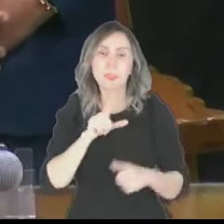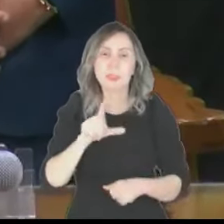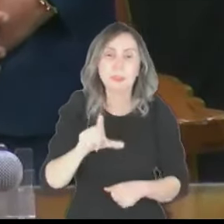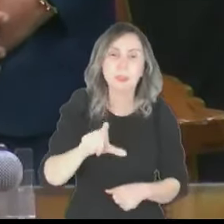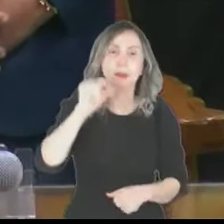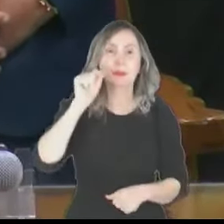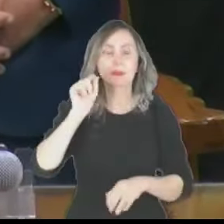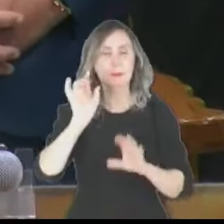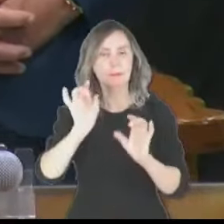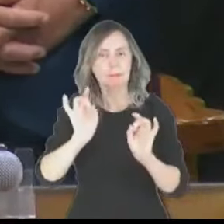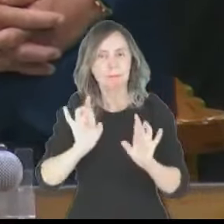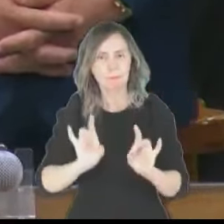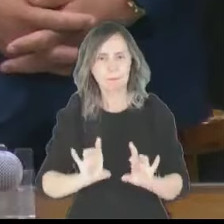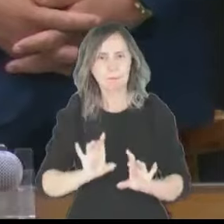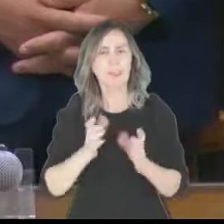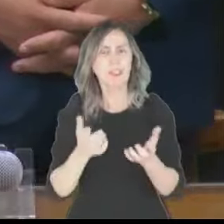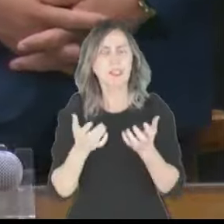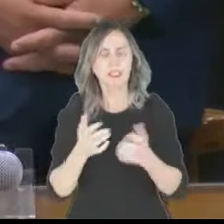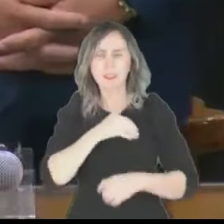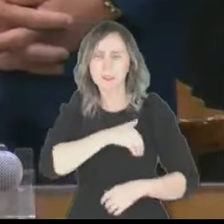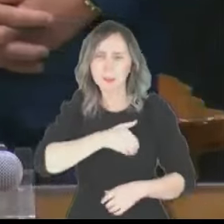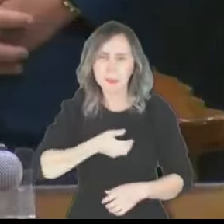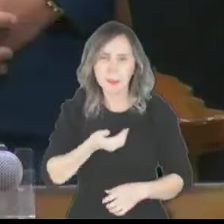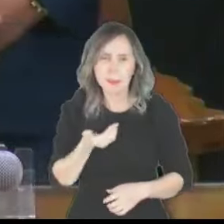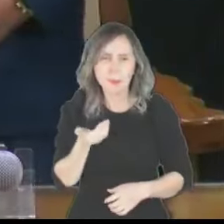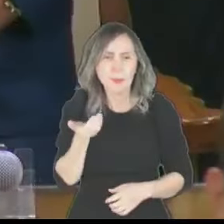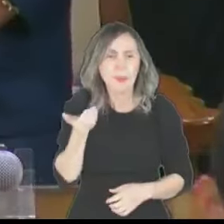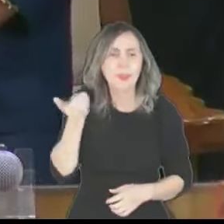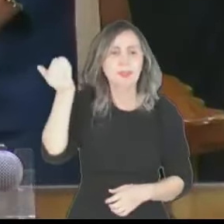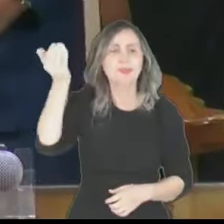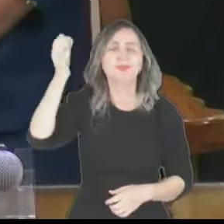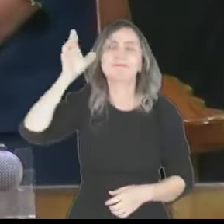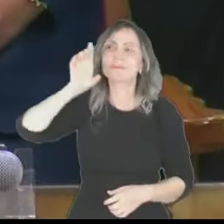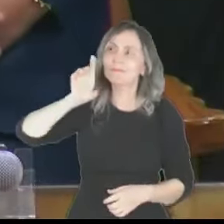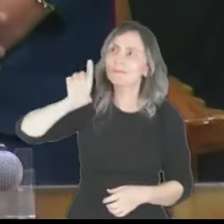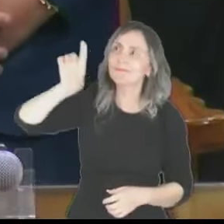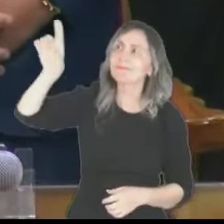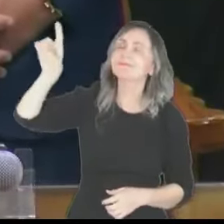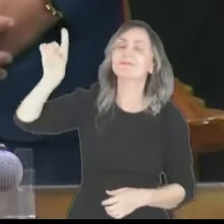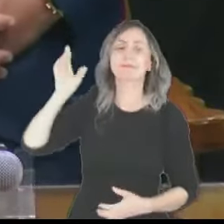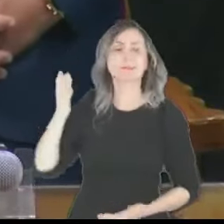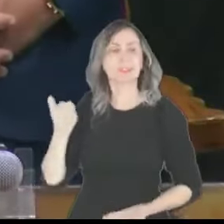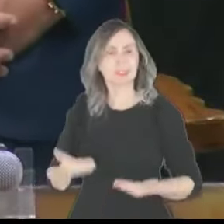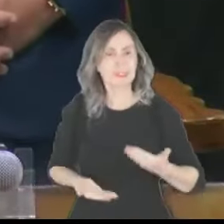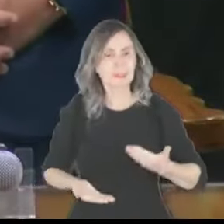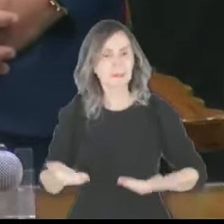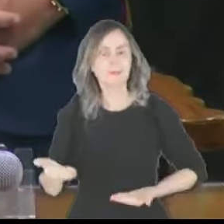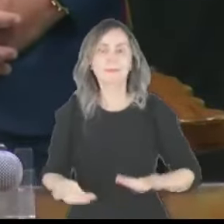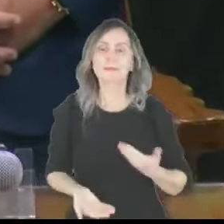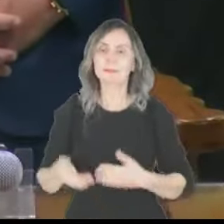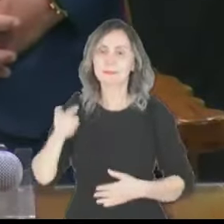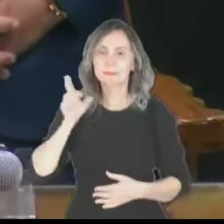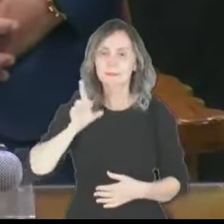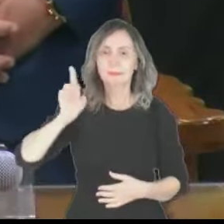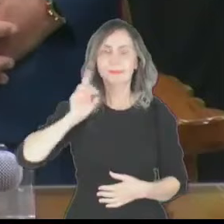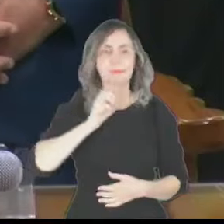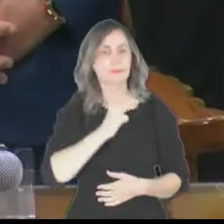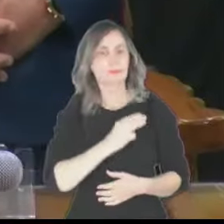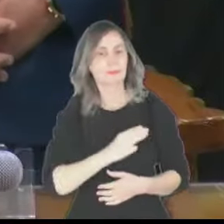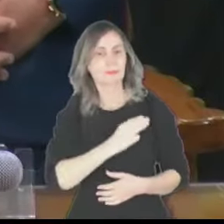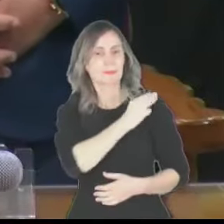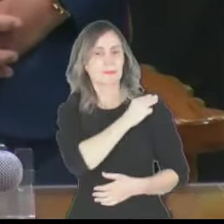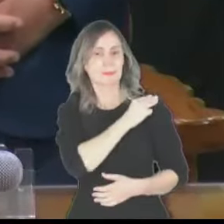Jovens Que querem Consagrar Suas vidas A Deus Jovens Que querem Servir a Deus No ministério Jovens